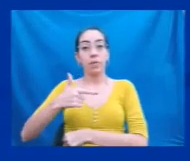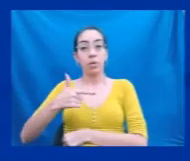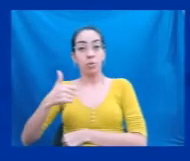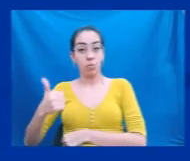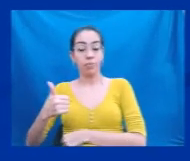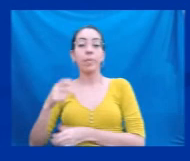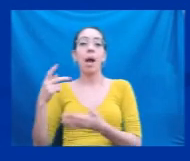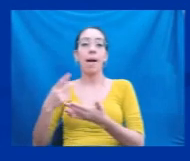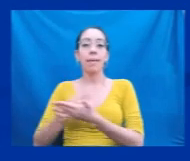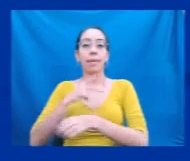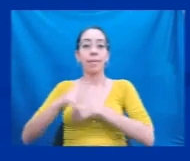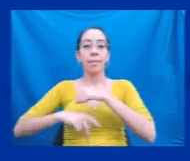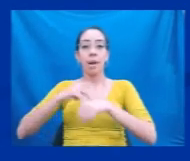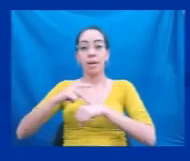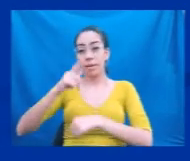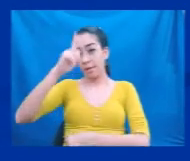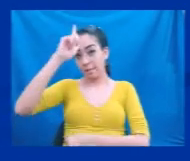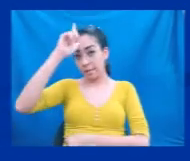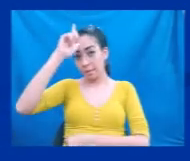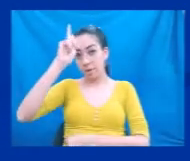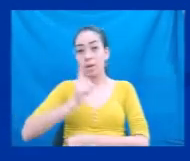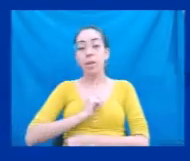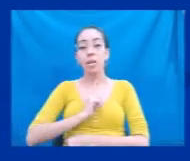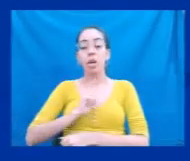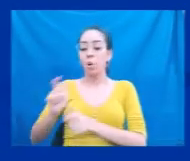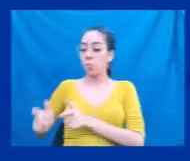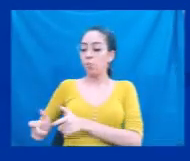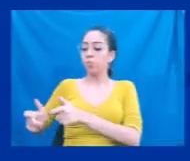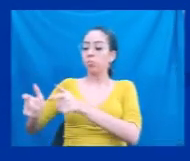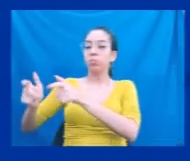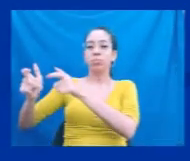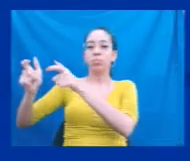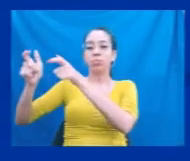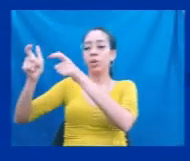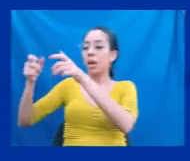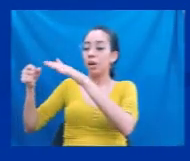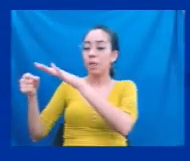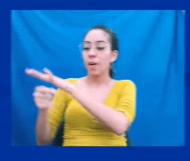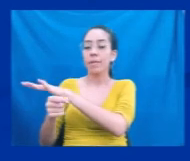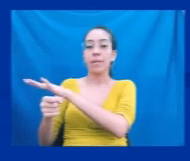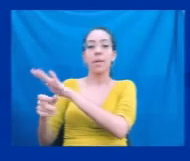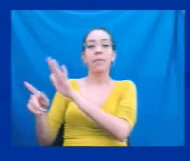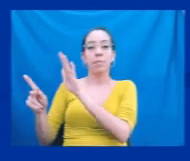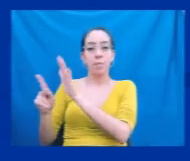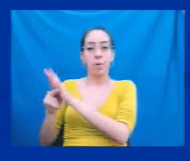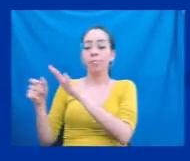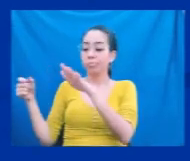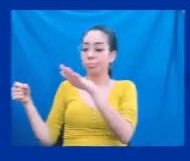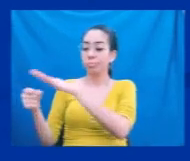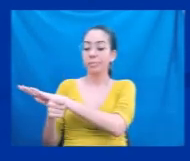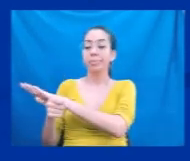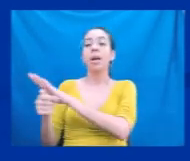que existia um silo de torre que armazenava cerca de 450 toneladas de sulfato de amônio e de fertilizante de nitrato de amônio. Ele explodiu